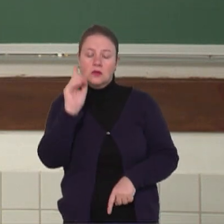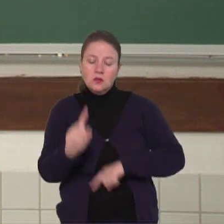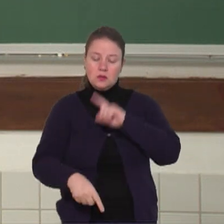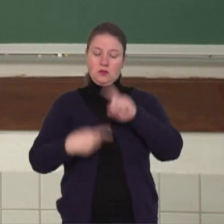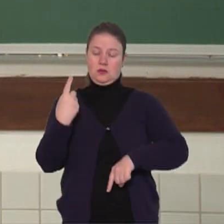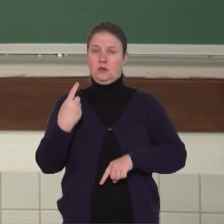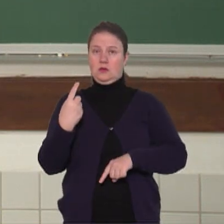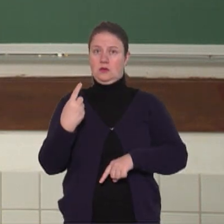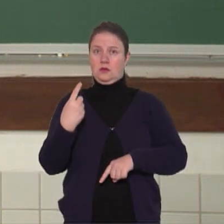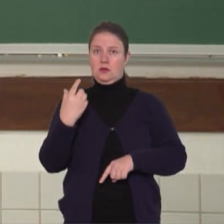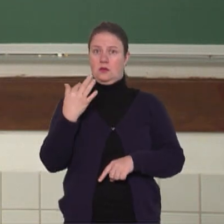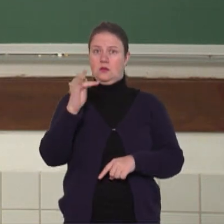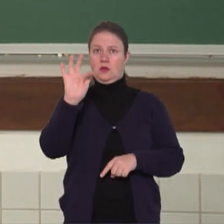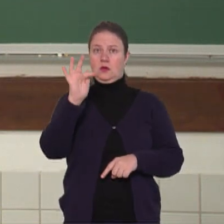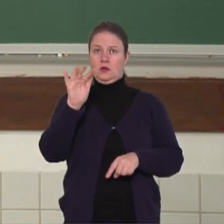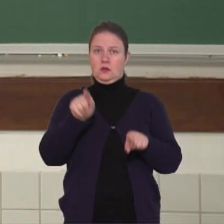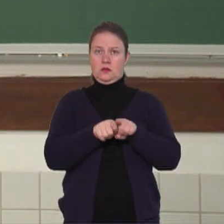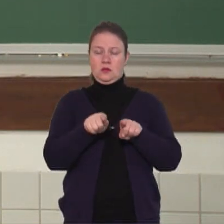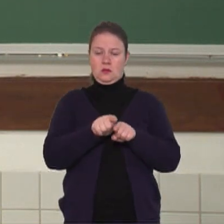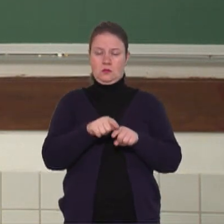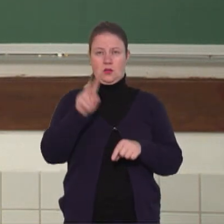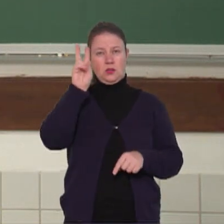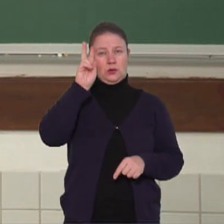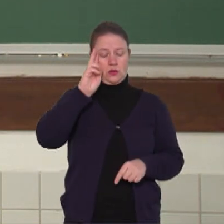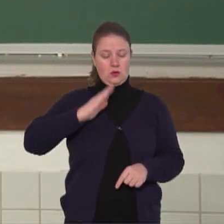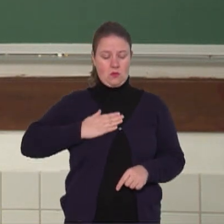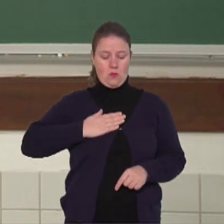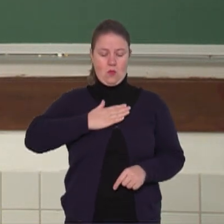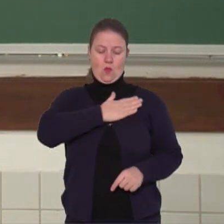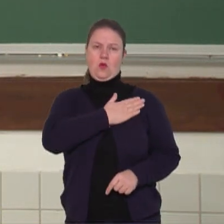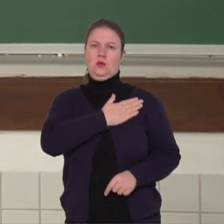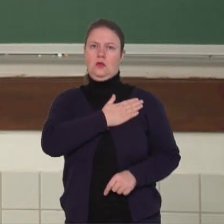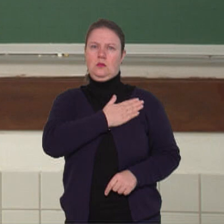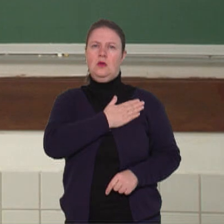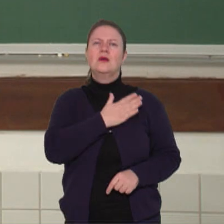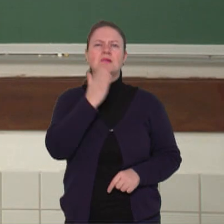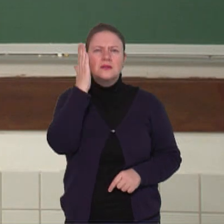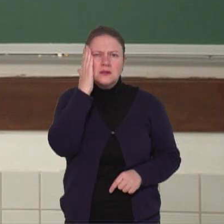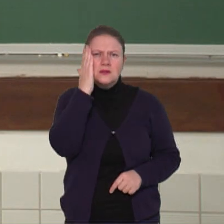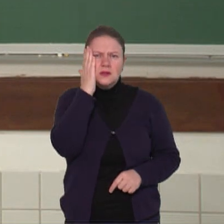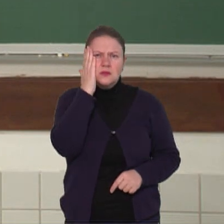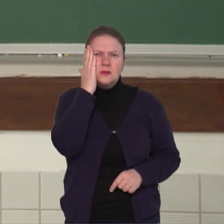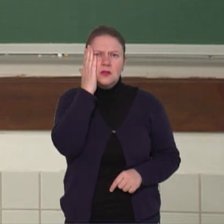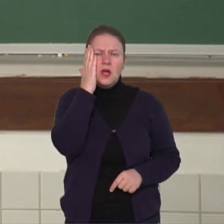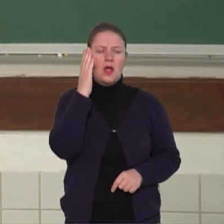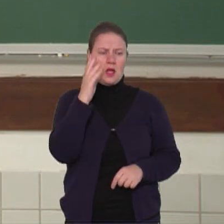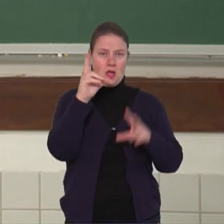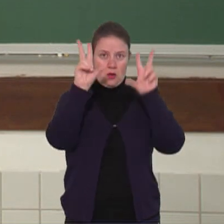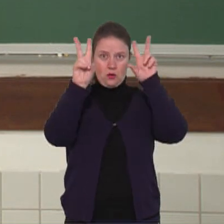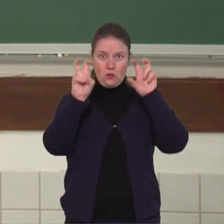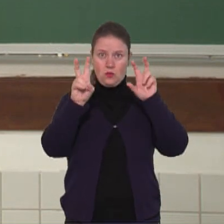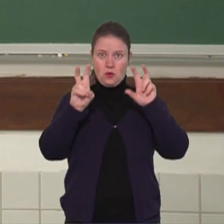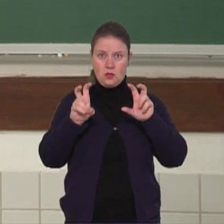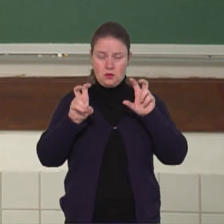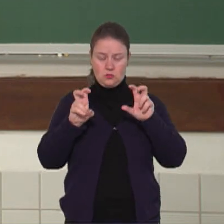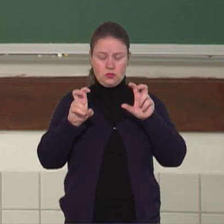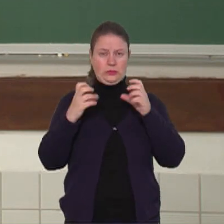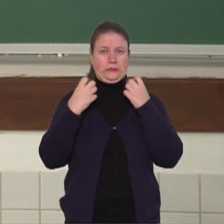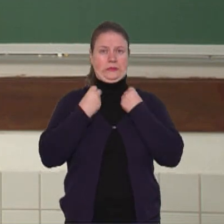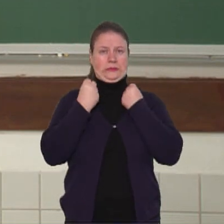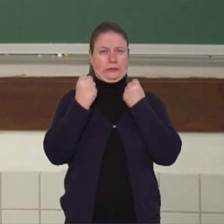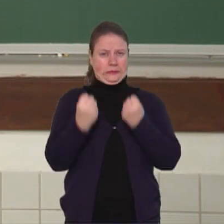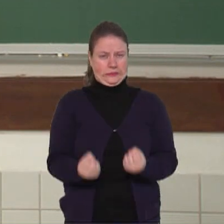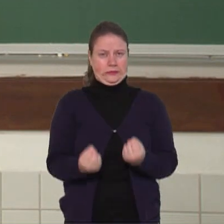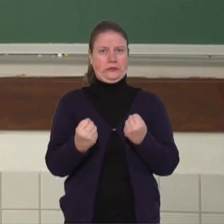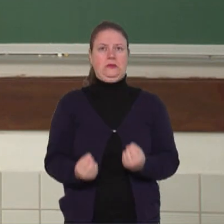Era Napoleônica são assuntos pesados, né, mesmo para vocês que estão no 8º ano. Então eu vou bem devagar, bem calmamente, para que a